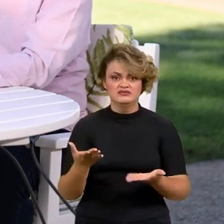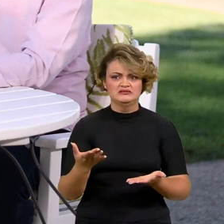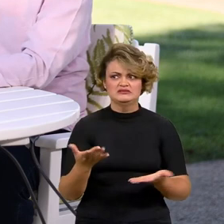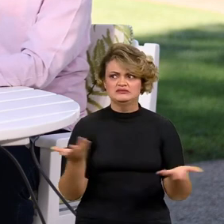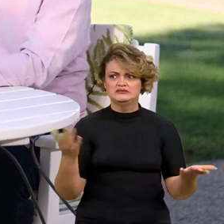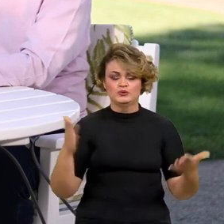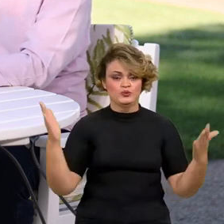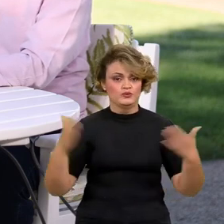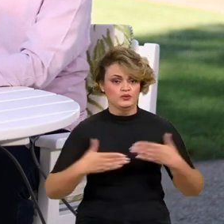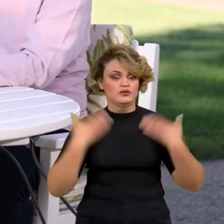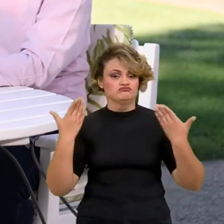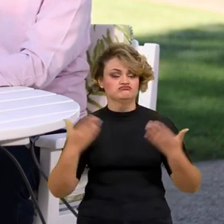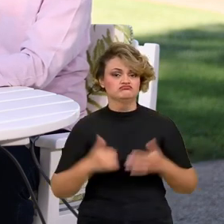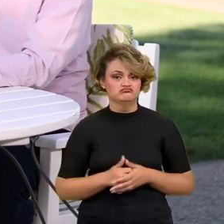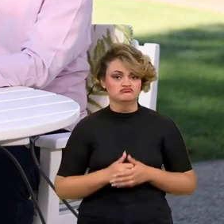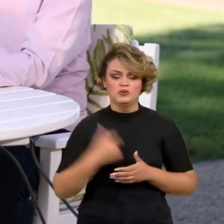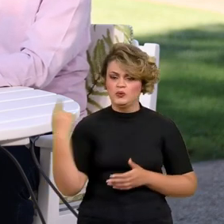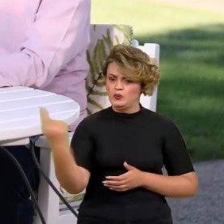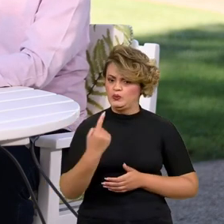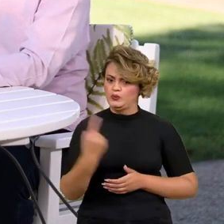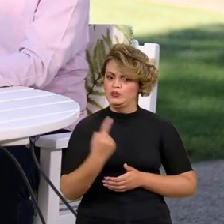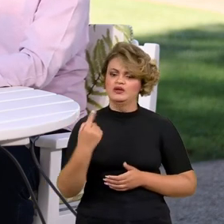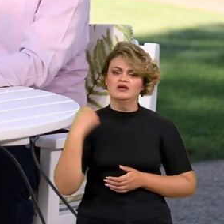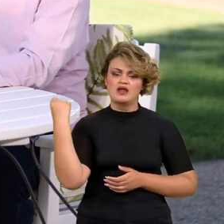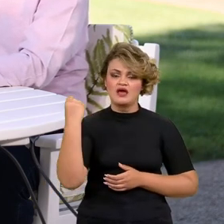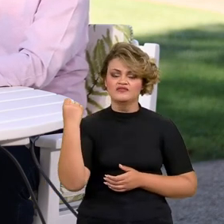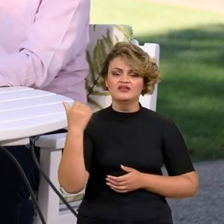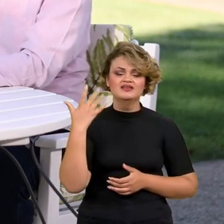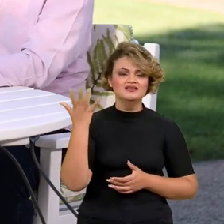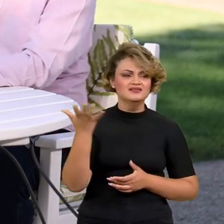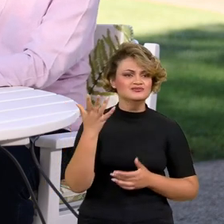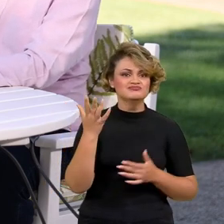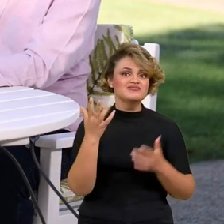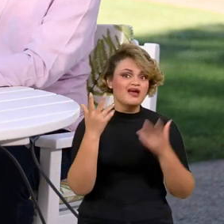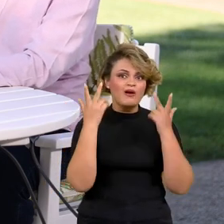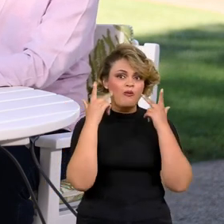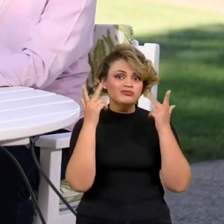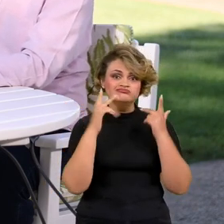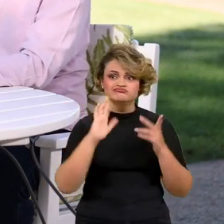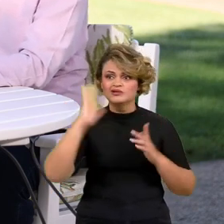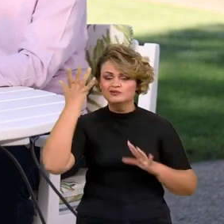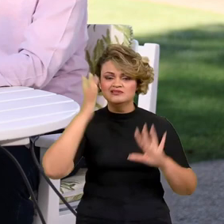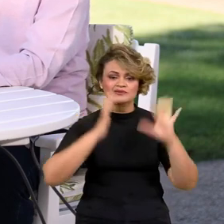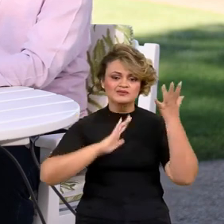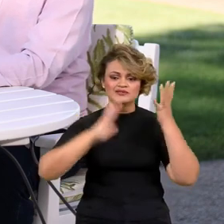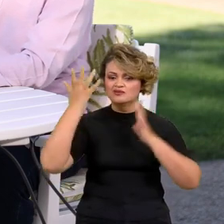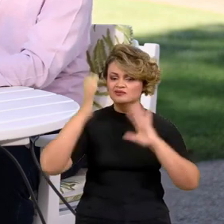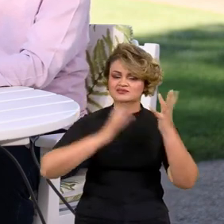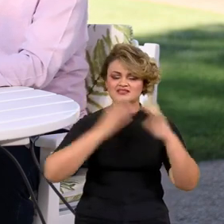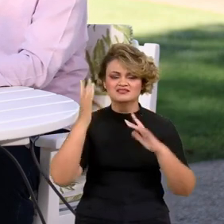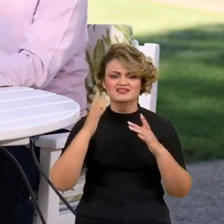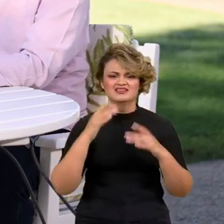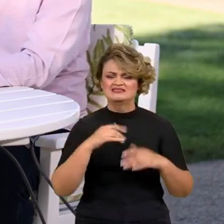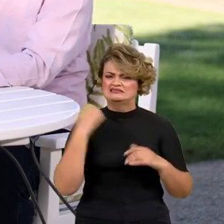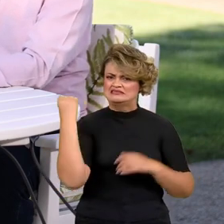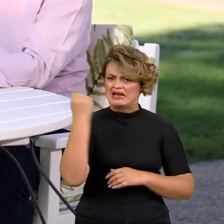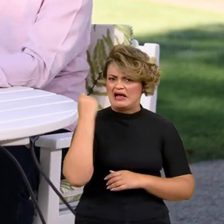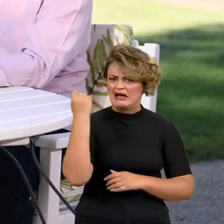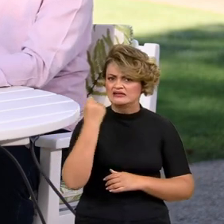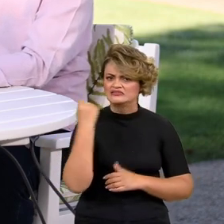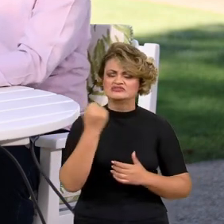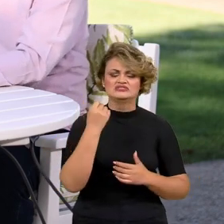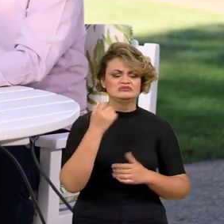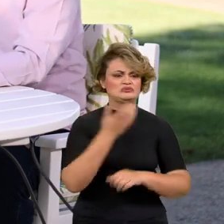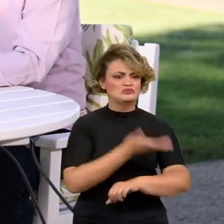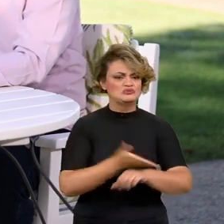esse Ciclone e isso é cada vez mais comum né que tá cada vez mais violento cada vez mais frequente e